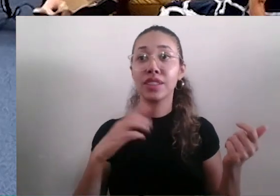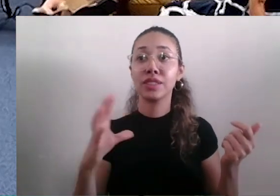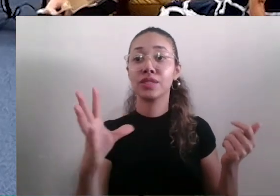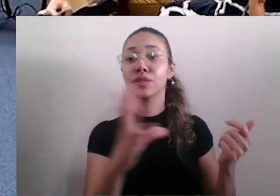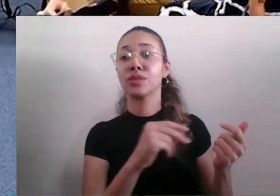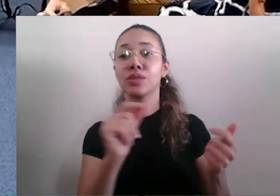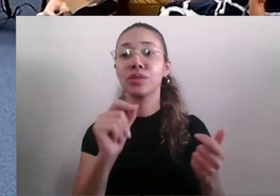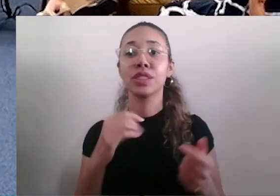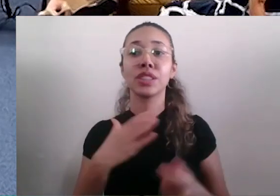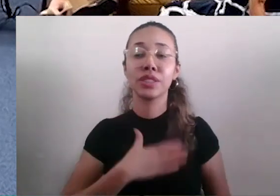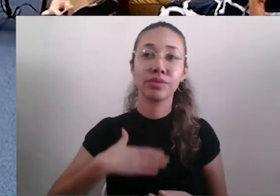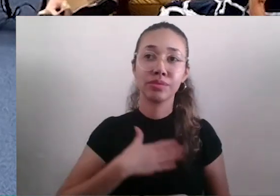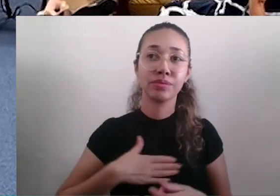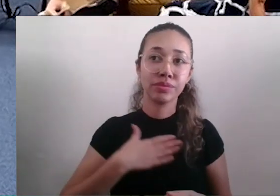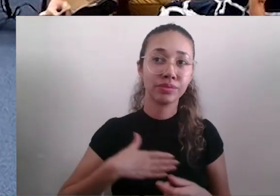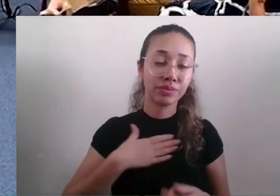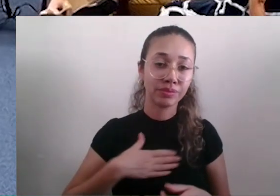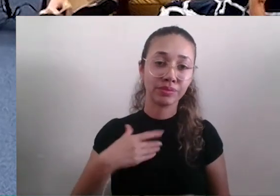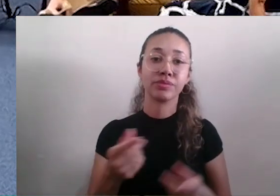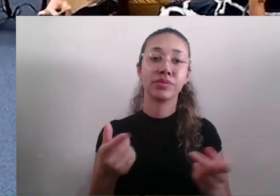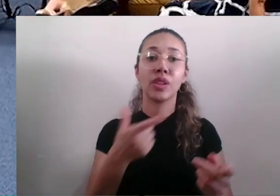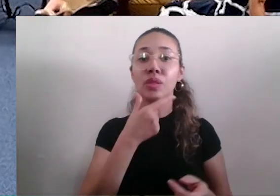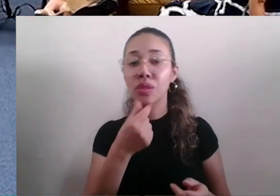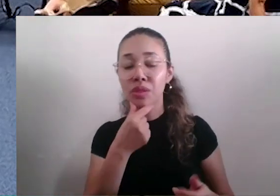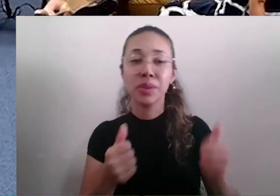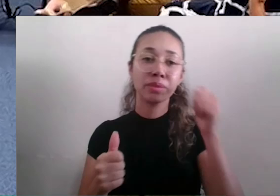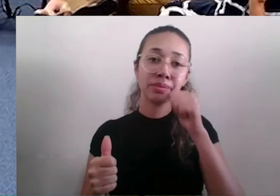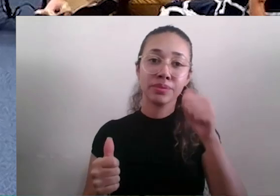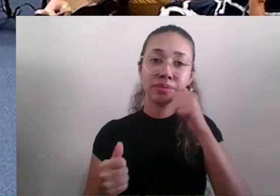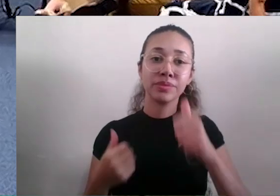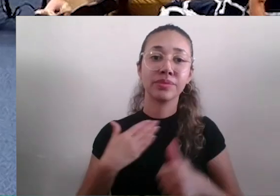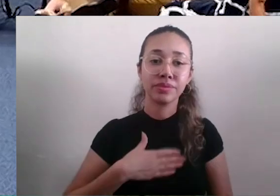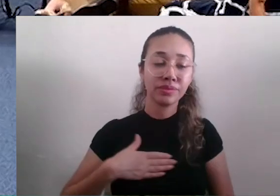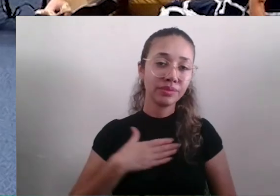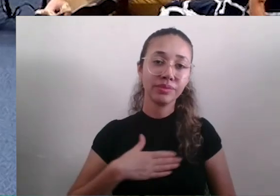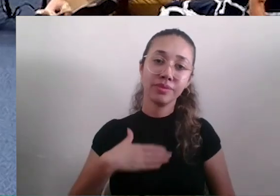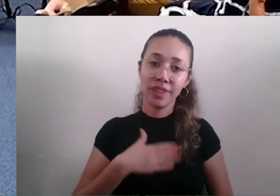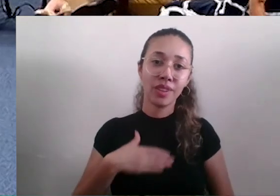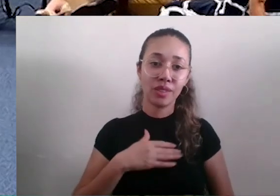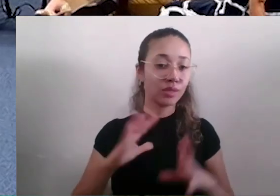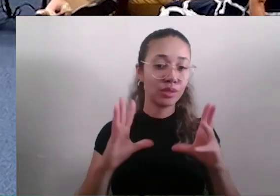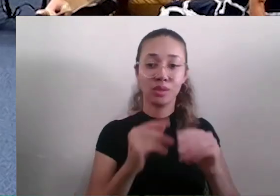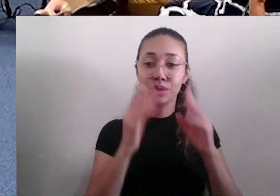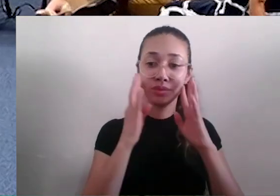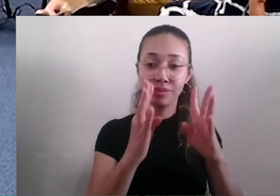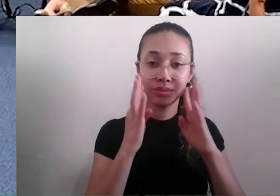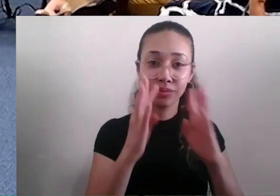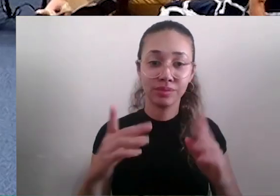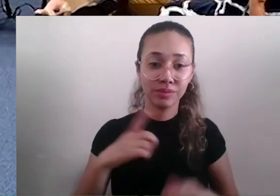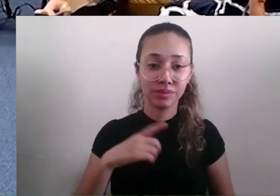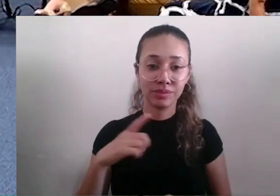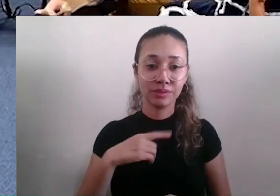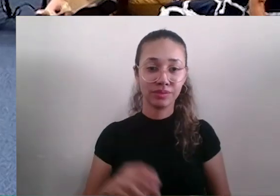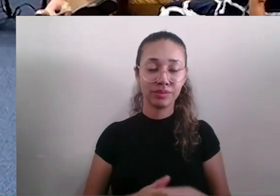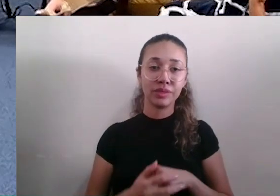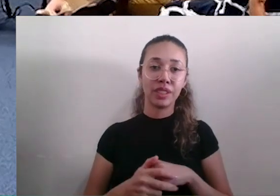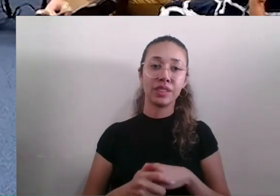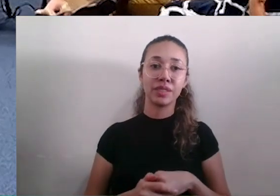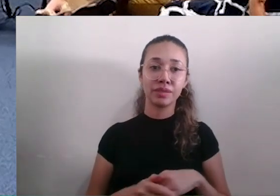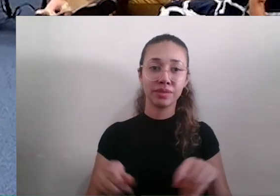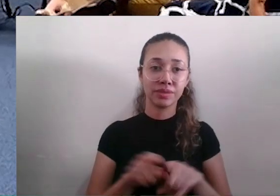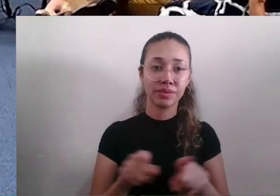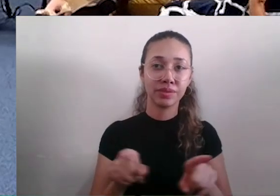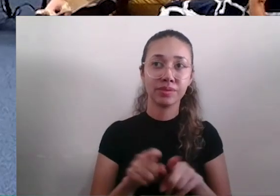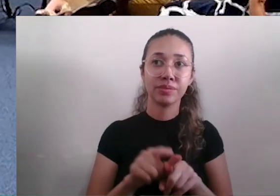igual homens gostam mulheres gostam então assim eh primeiro qual você acha que foi esse segredo